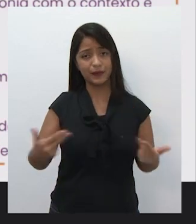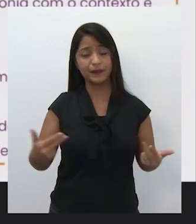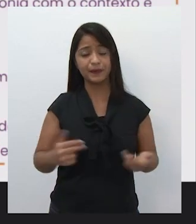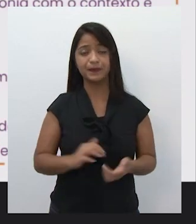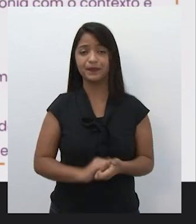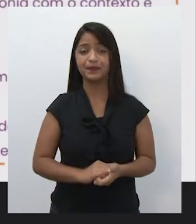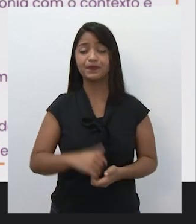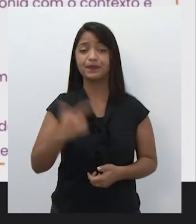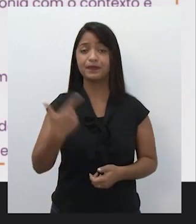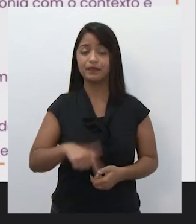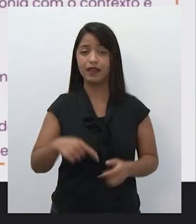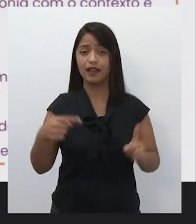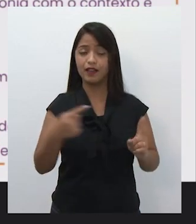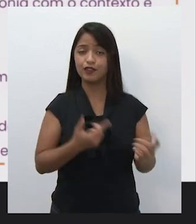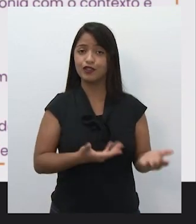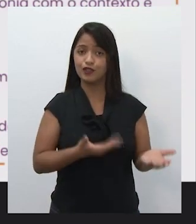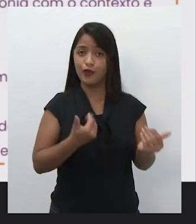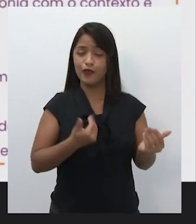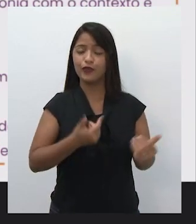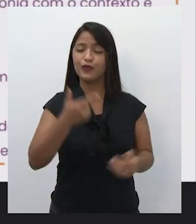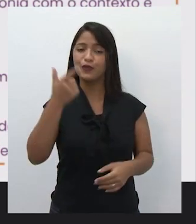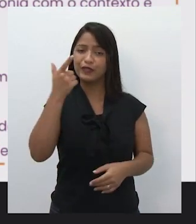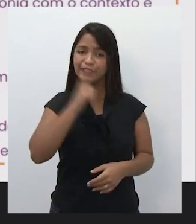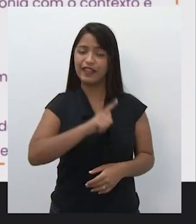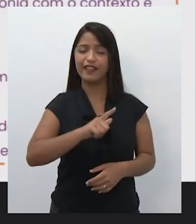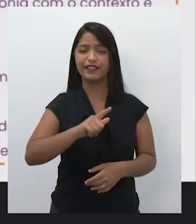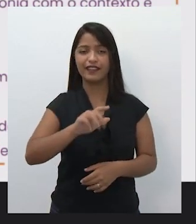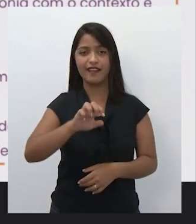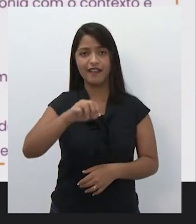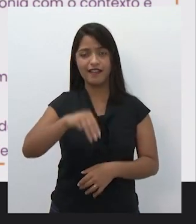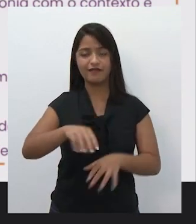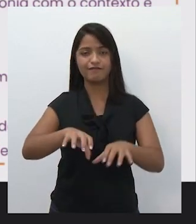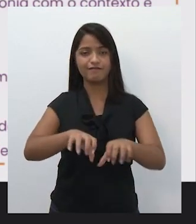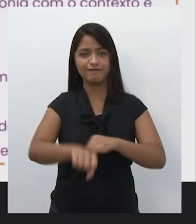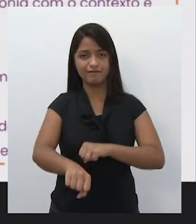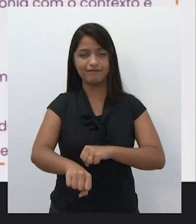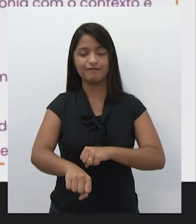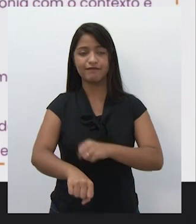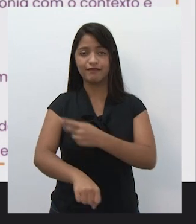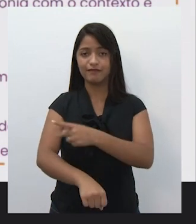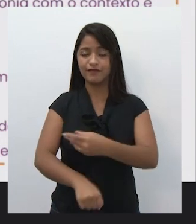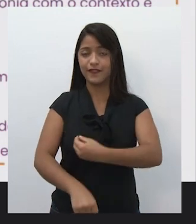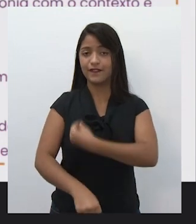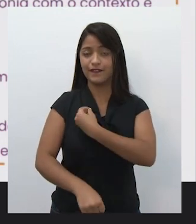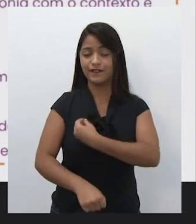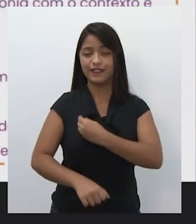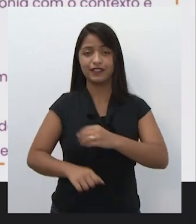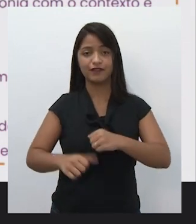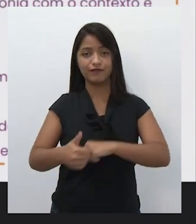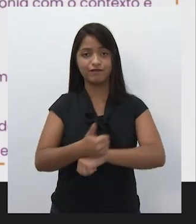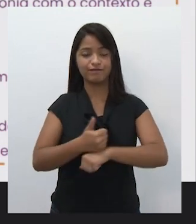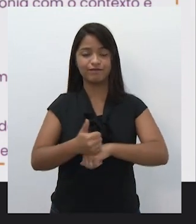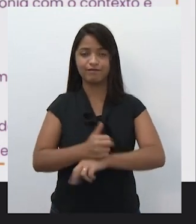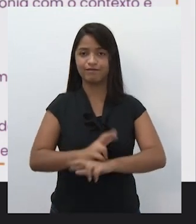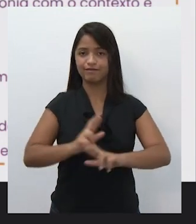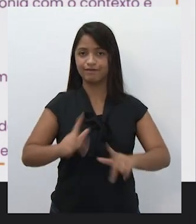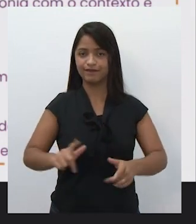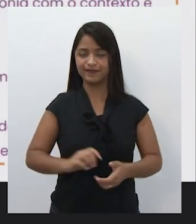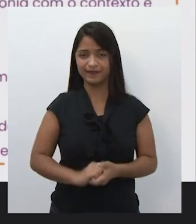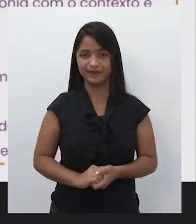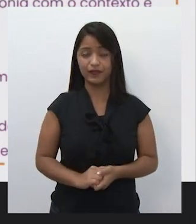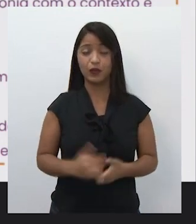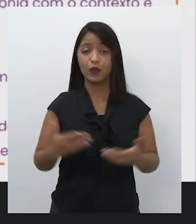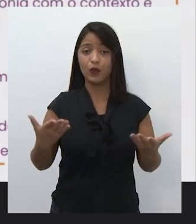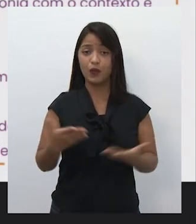jovem conclua o ensino médio com algum diferencial na sua formação. Hoje a gente conclui todo mundo mais ou